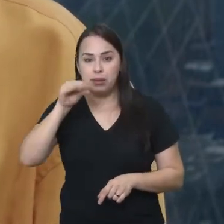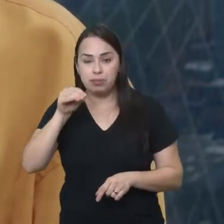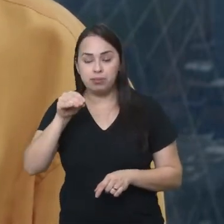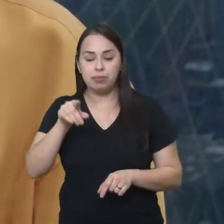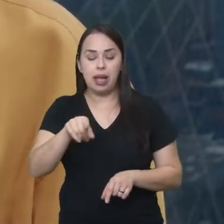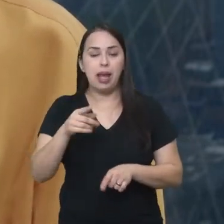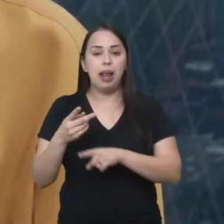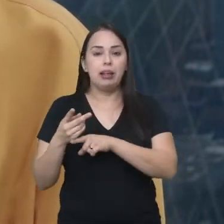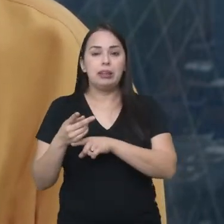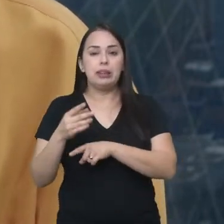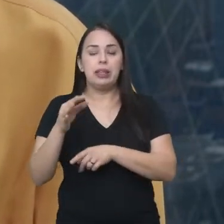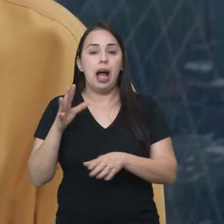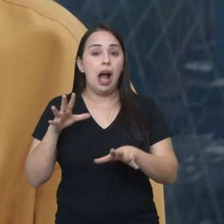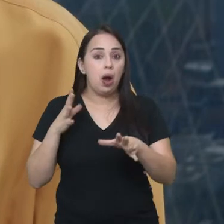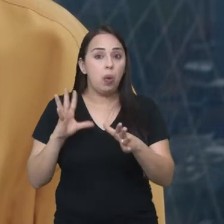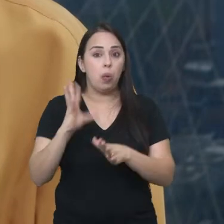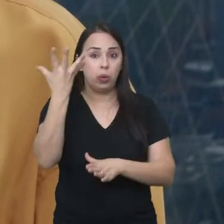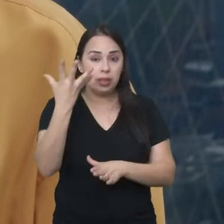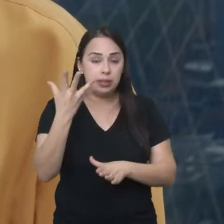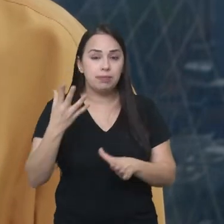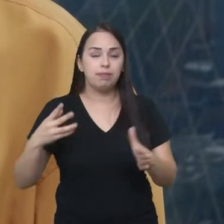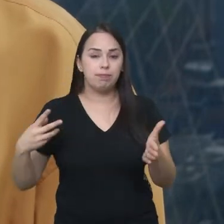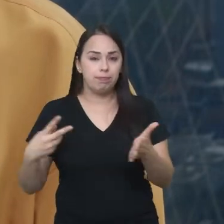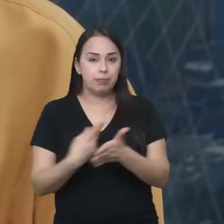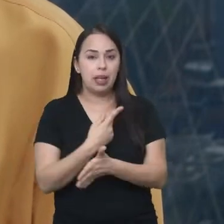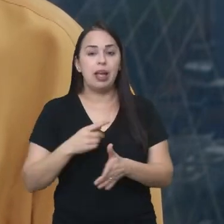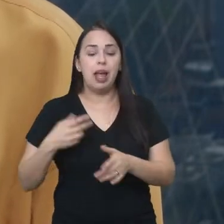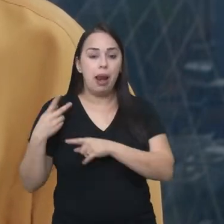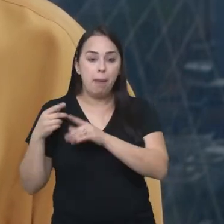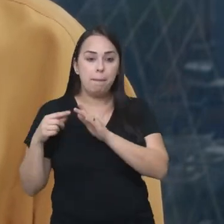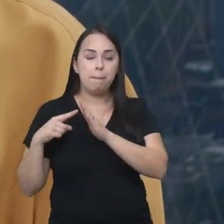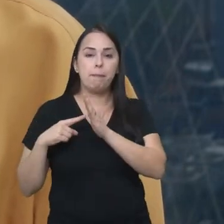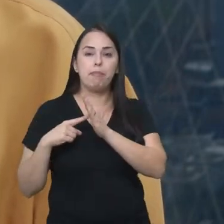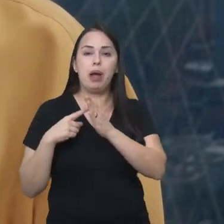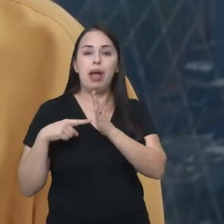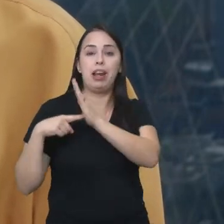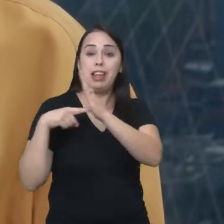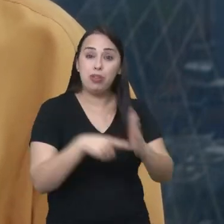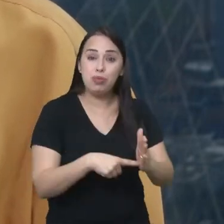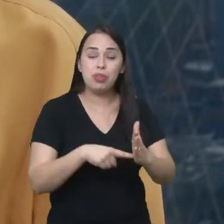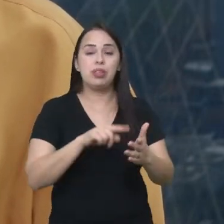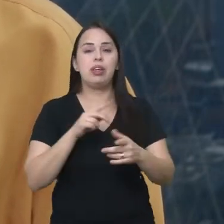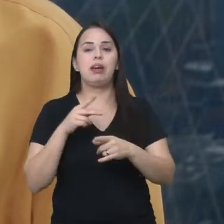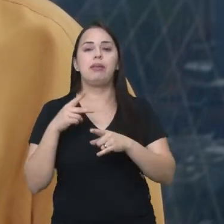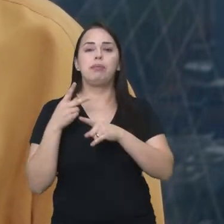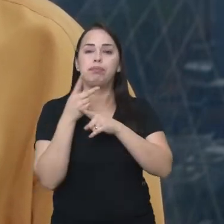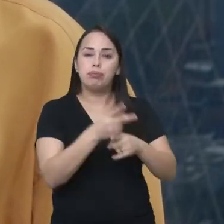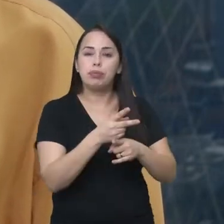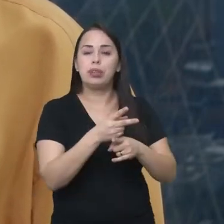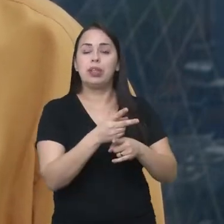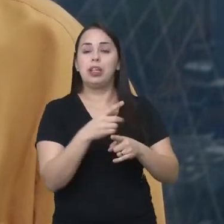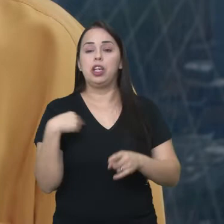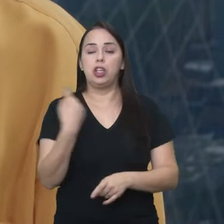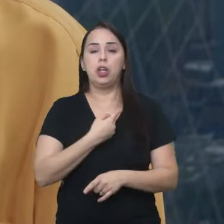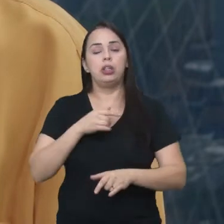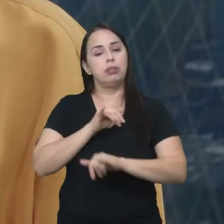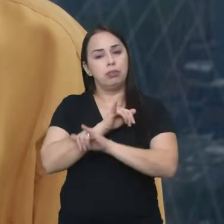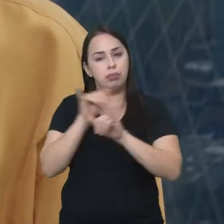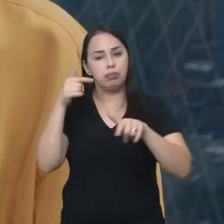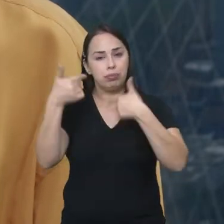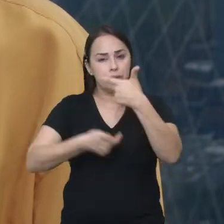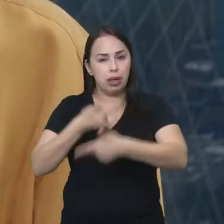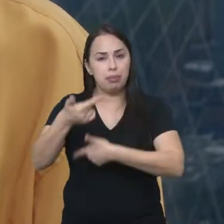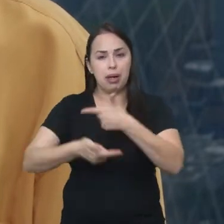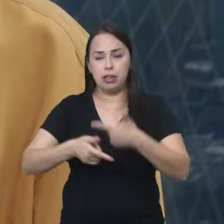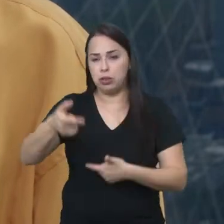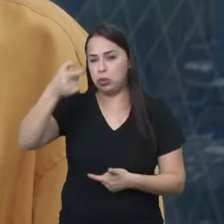deve trazer a situação, para buscar ajuda, né? Então, a gente tem feito realmente um trabalho de conscientizar a